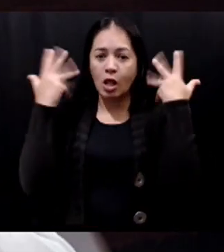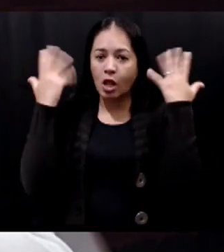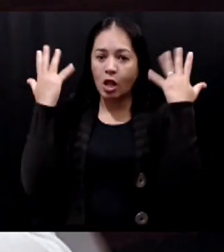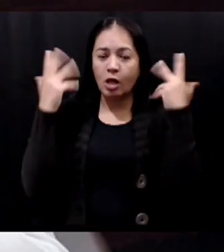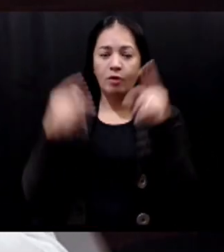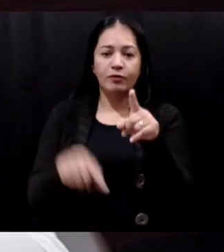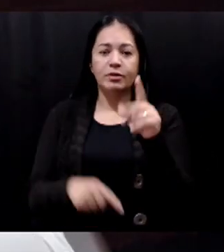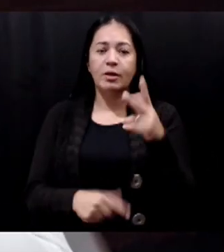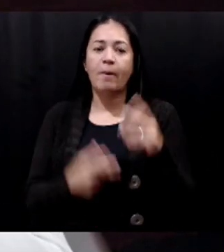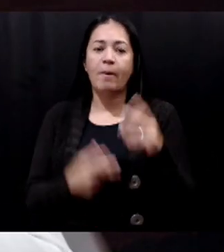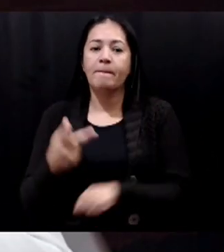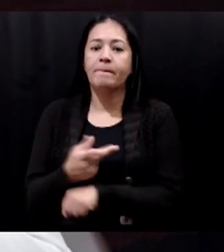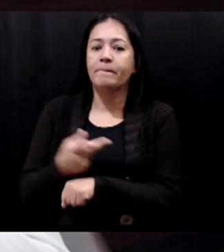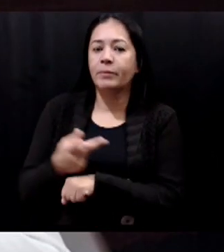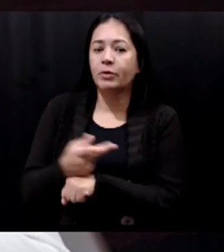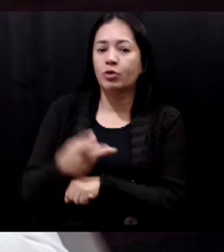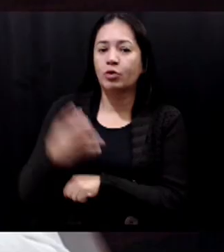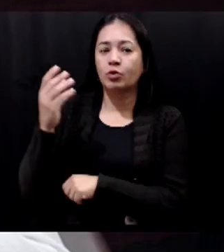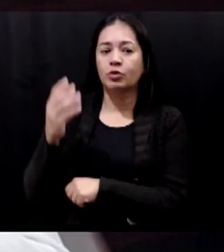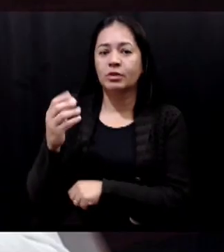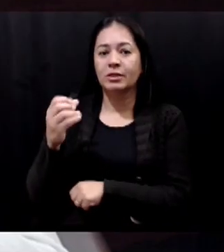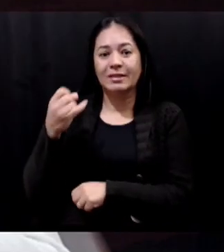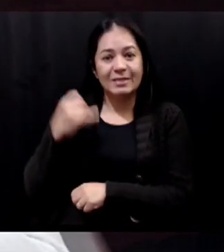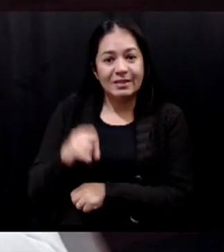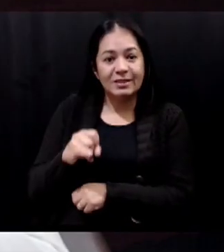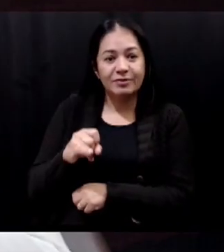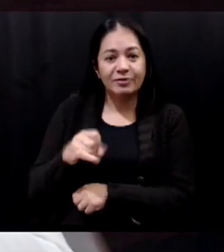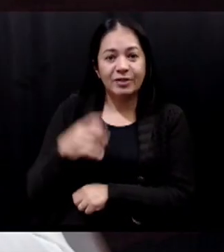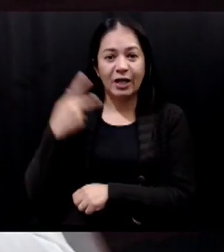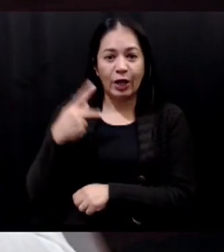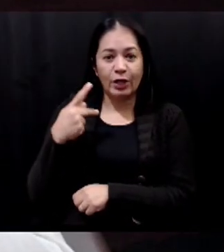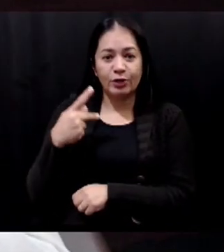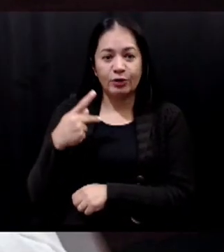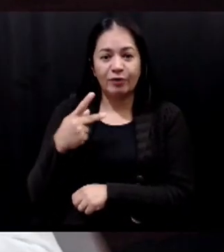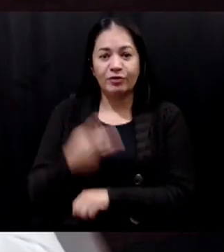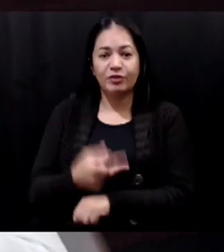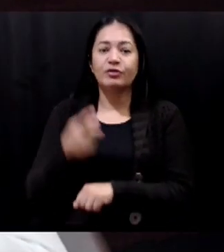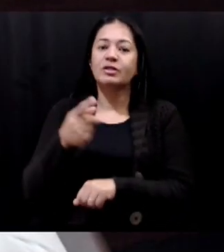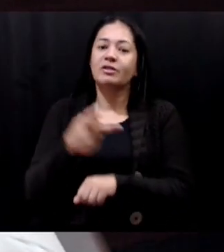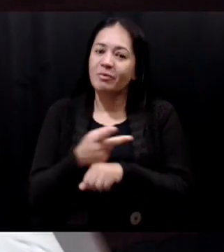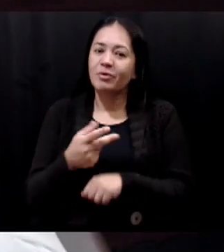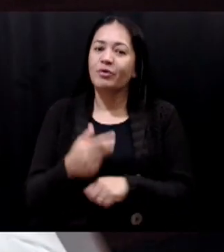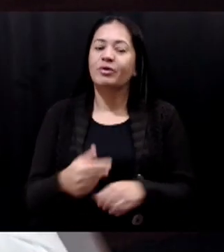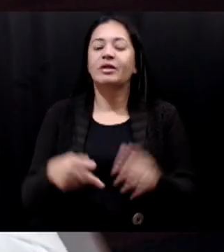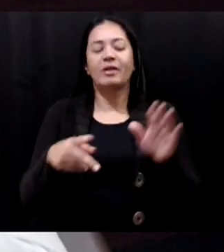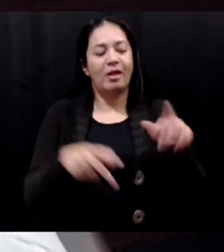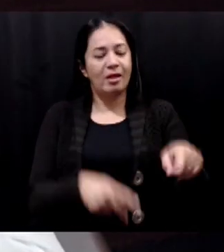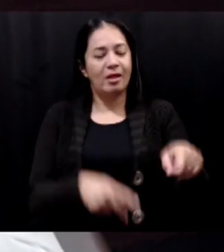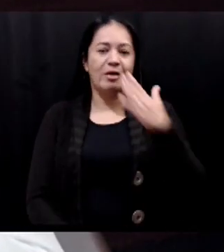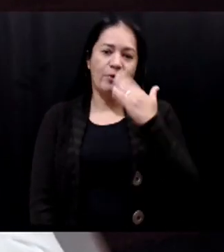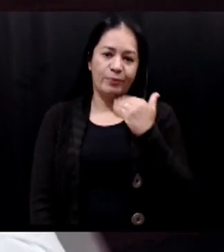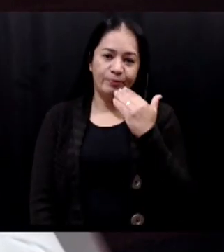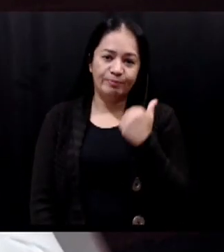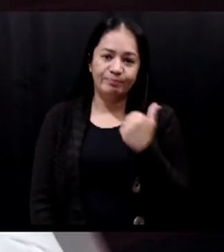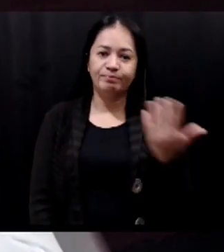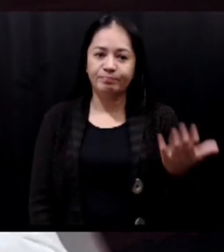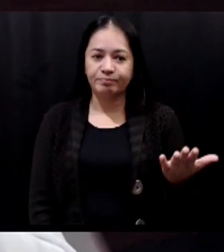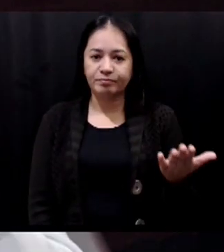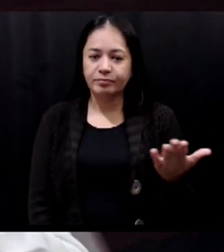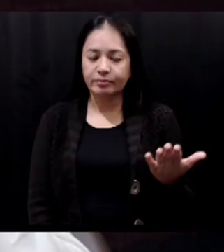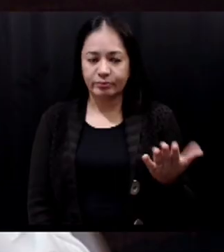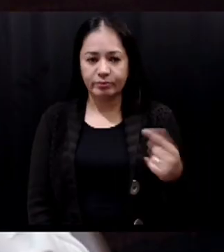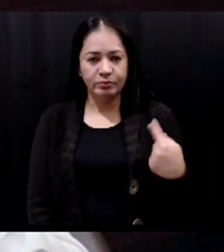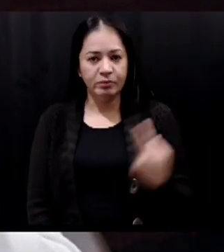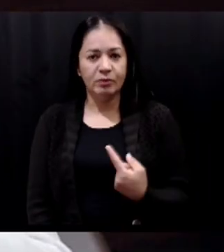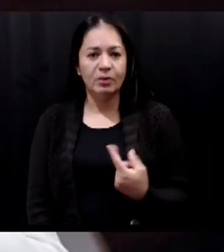se esse for a sua fonte de recompensa, você vai buscar isso no alimento. Então, a gente fala muito